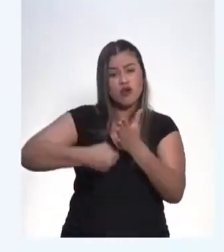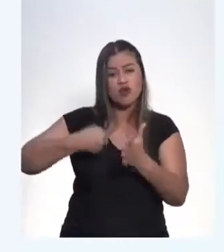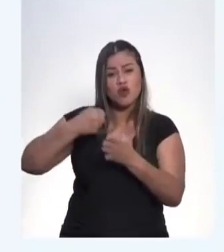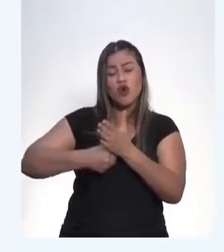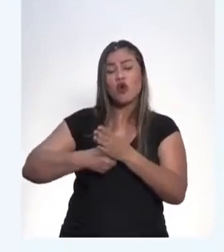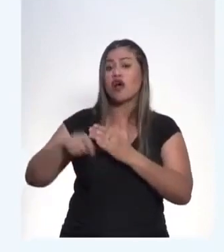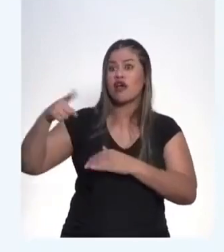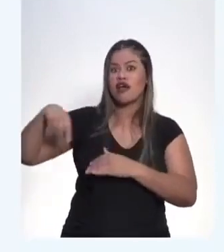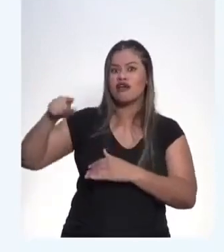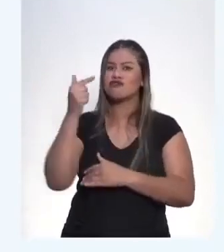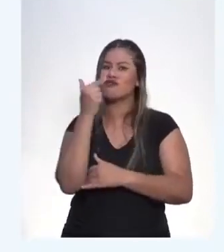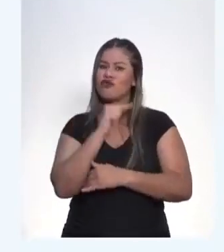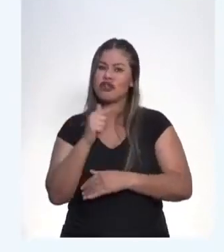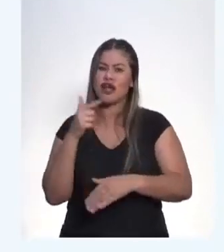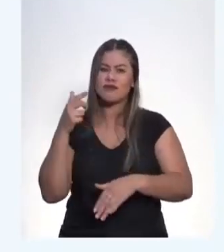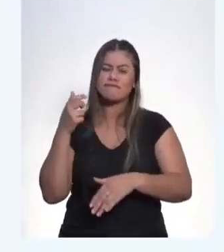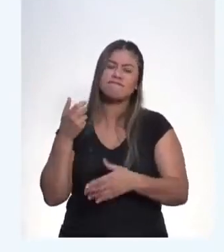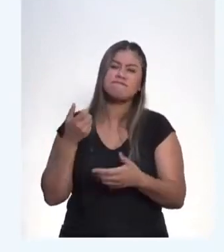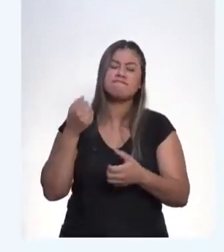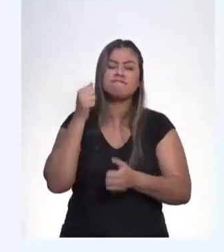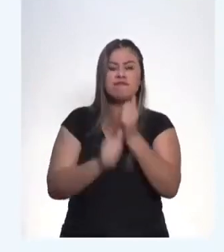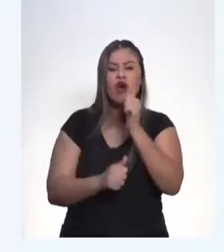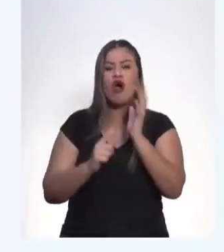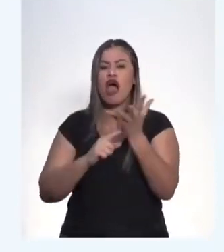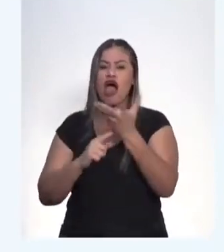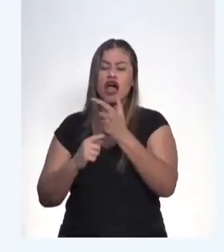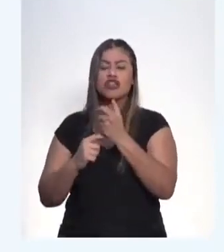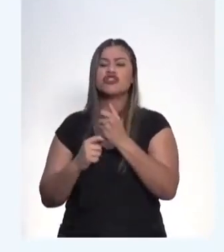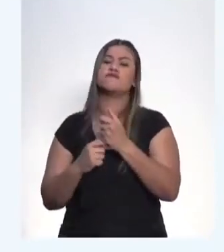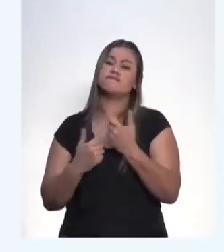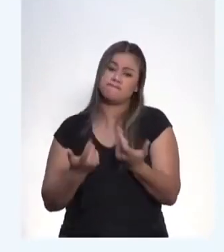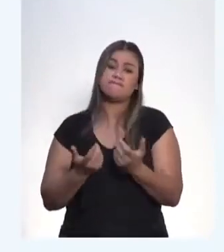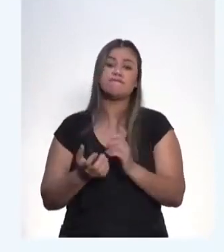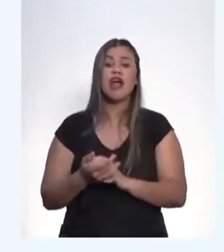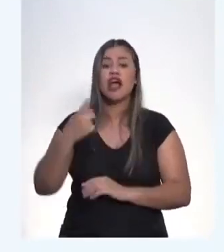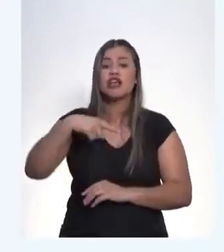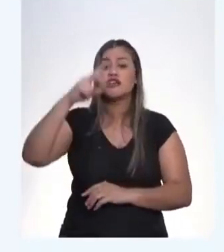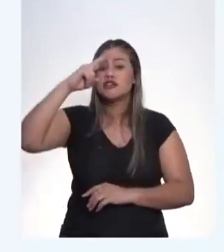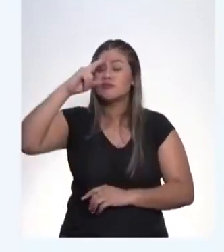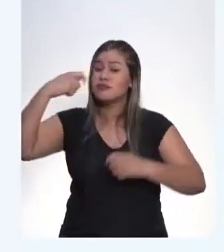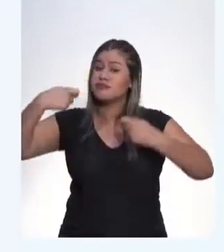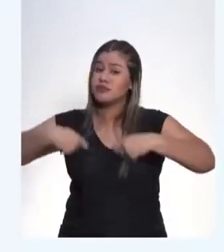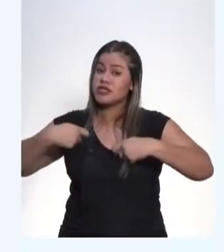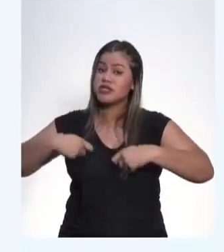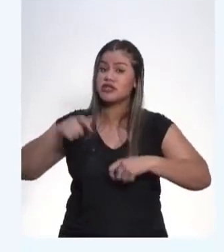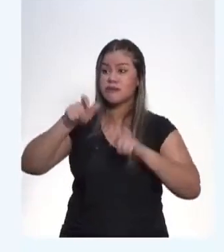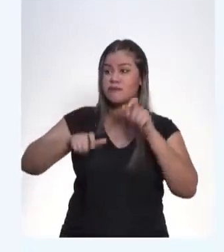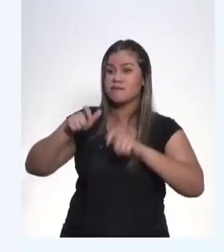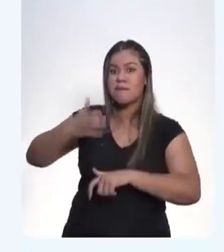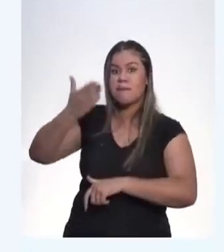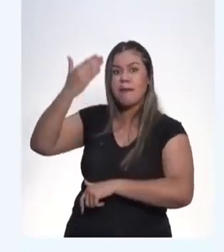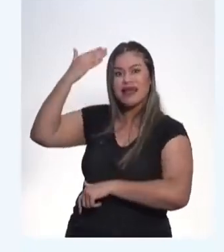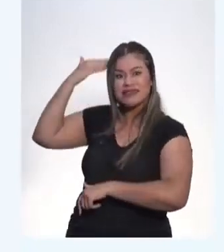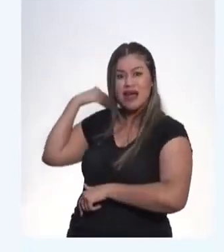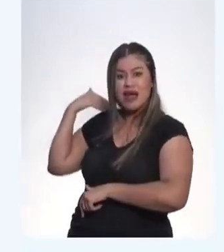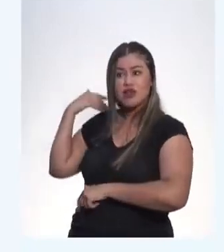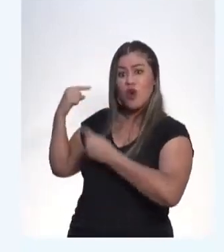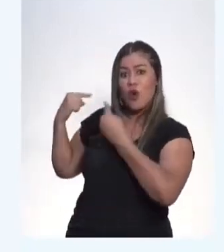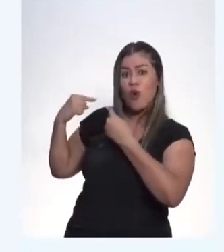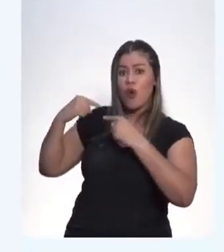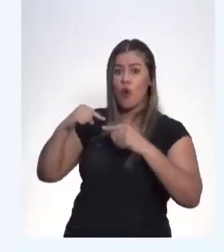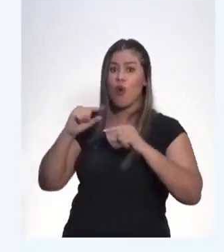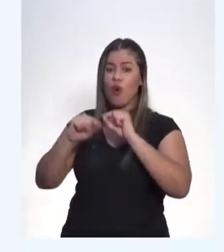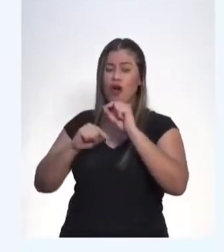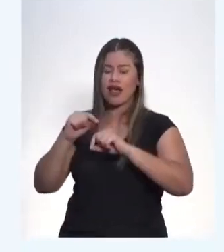negros conquistaram lugares nos esportes e nas artes. Temos que sempre lembrar dos negros antepassados que se rebelaram contra o